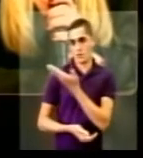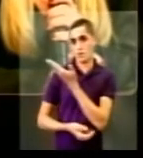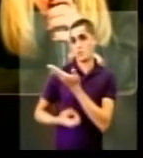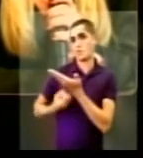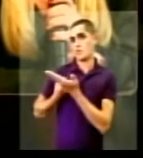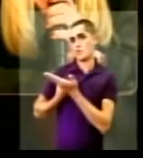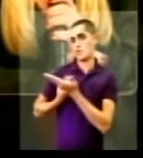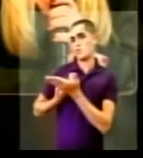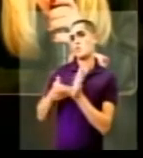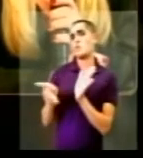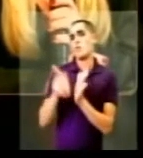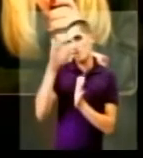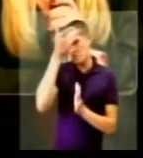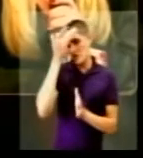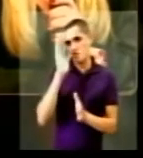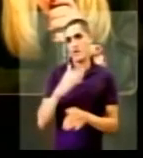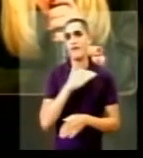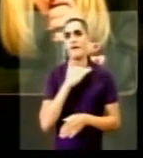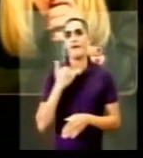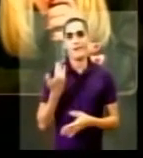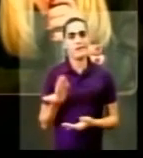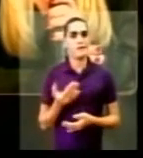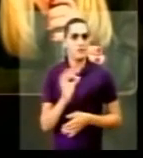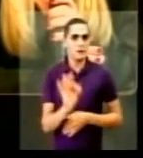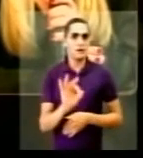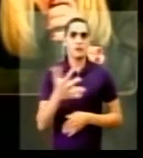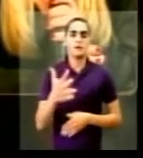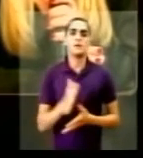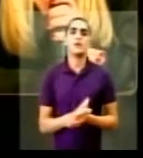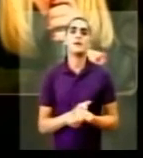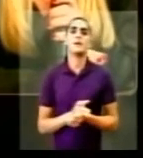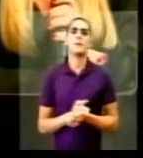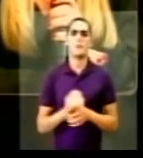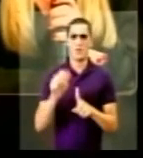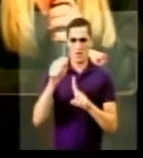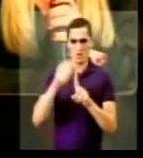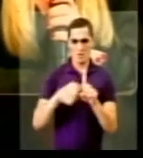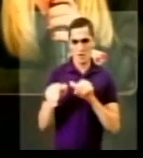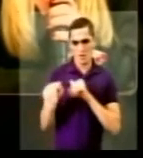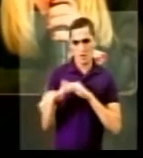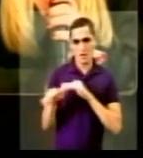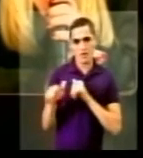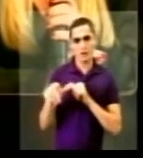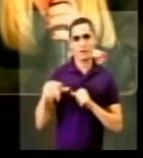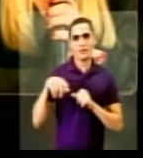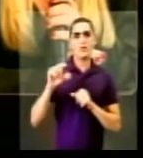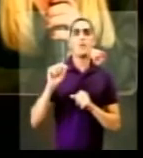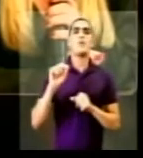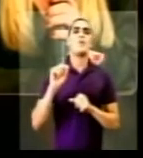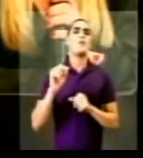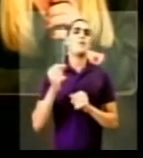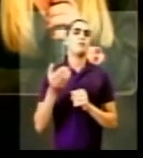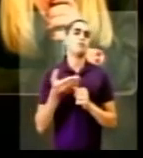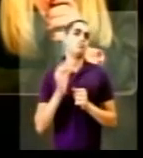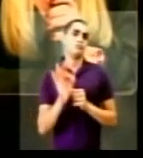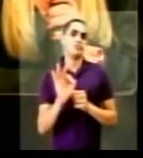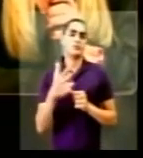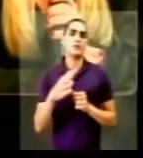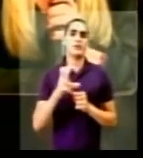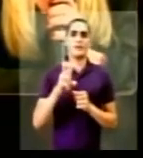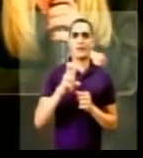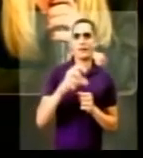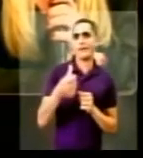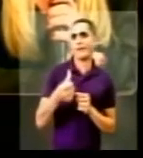né, a nossa média, como vocês podem ver, desde setembro a gente tem uma média de 5, 6 óbitos por dia, em